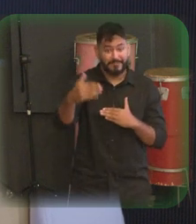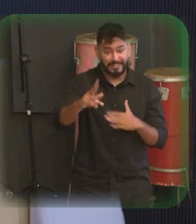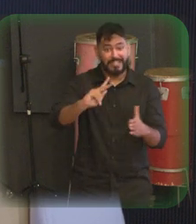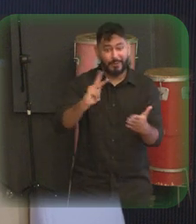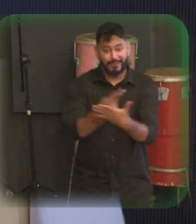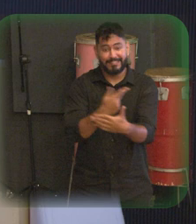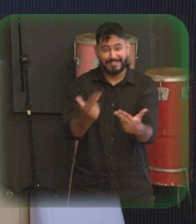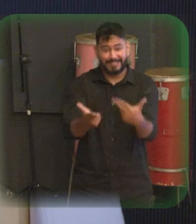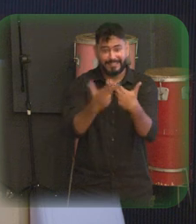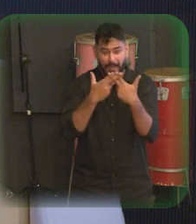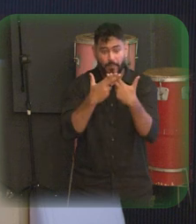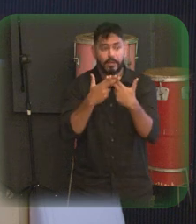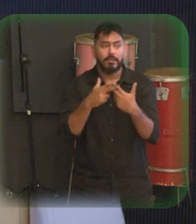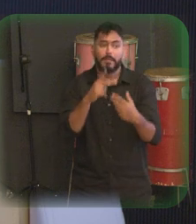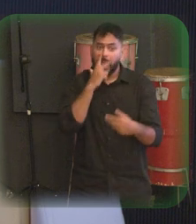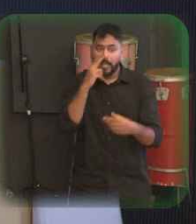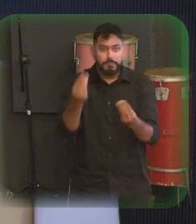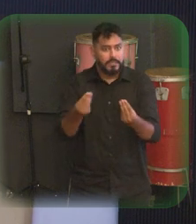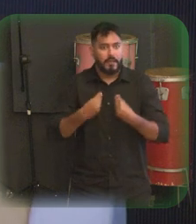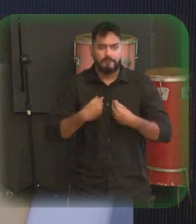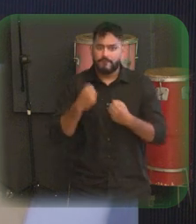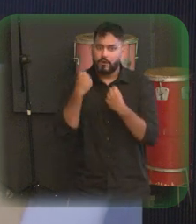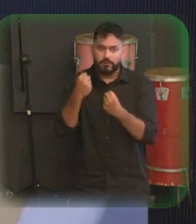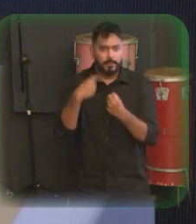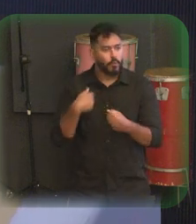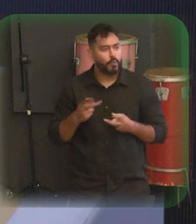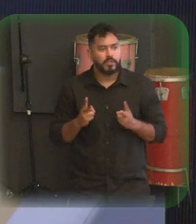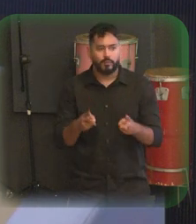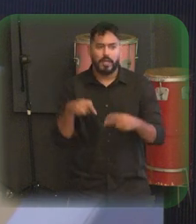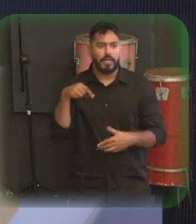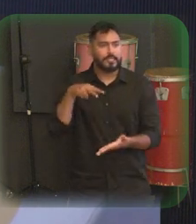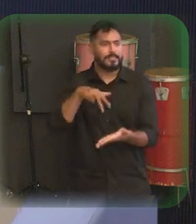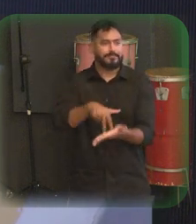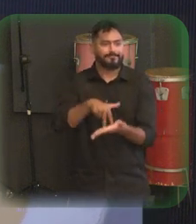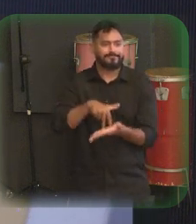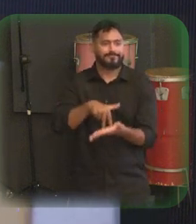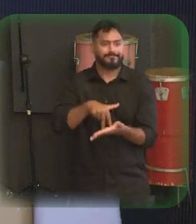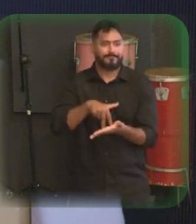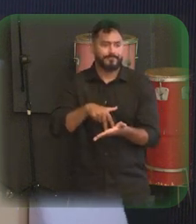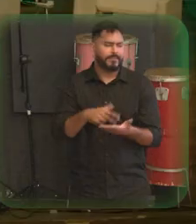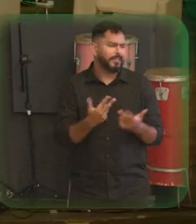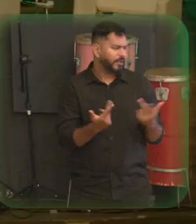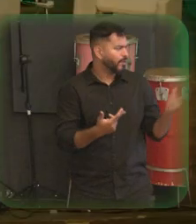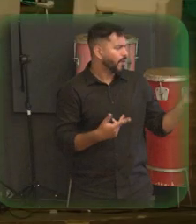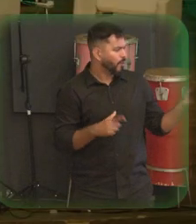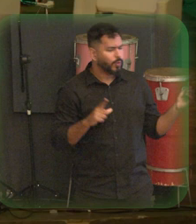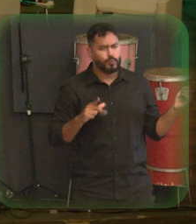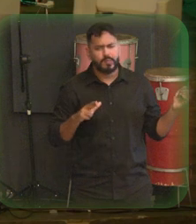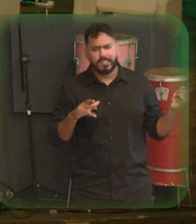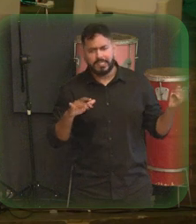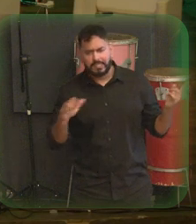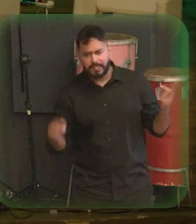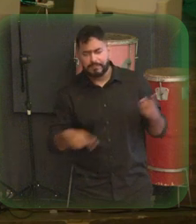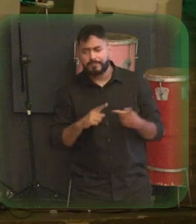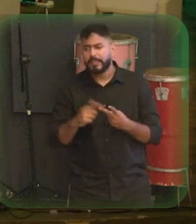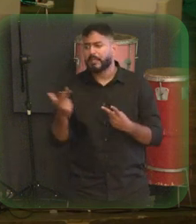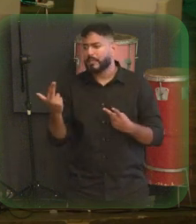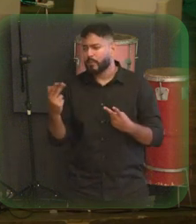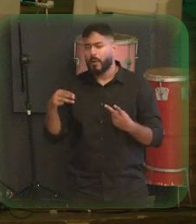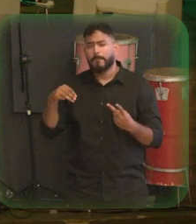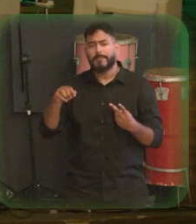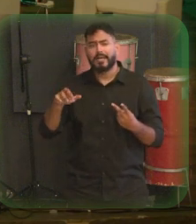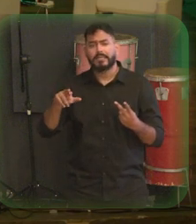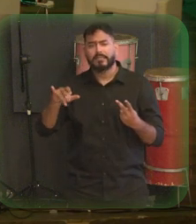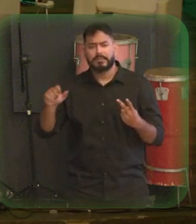o que me dá força hoje para me manter aqui, né? Como dá a Lucinha, como dá a Mariana, como dá a cada